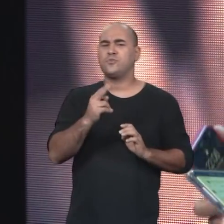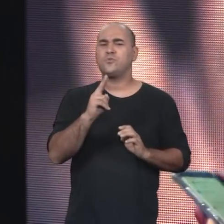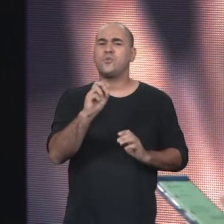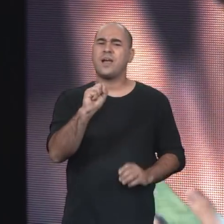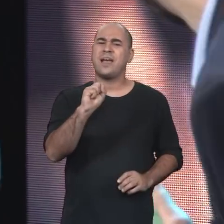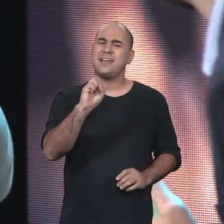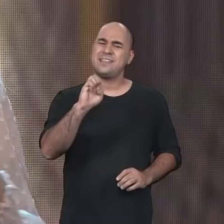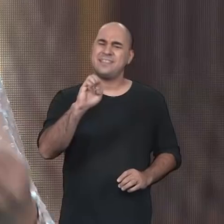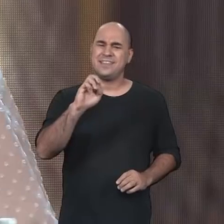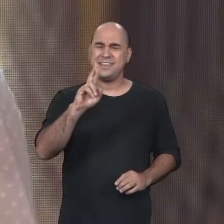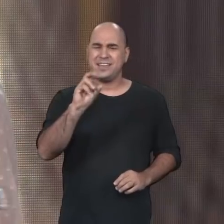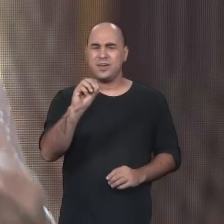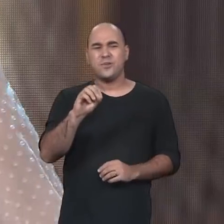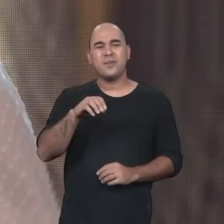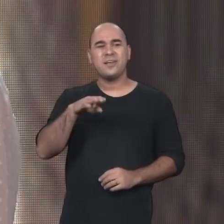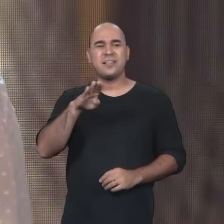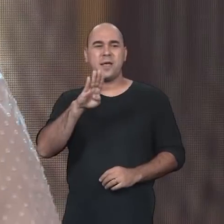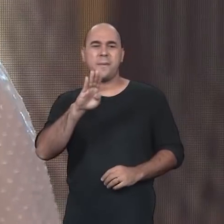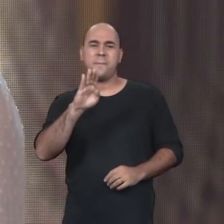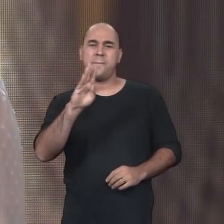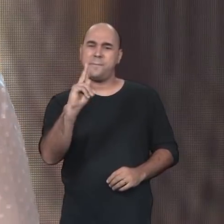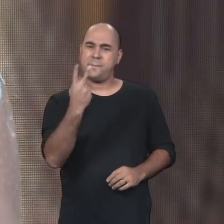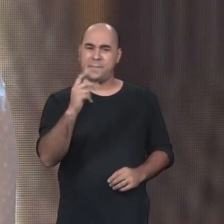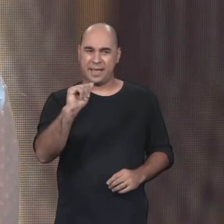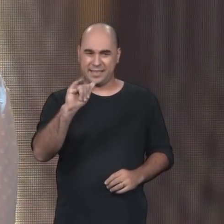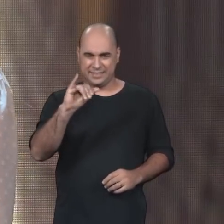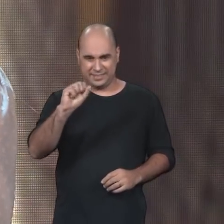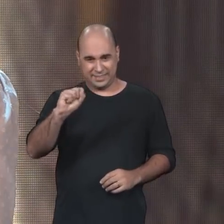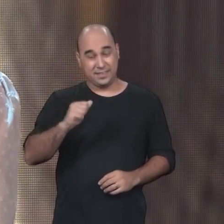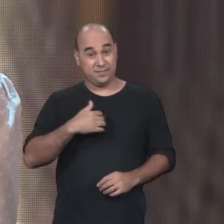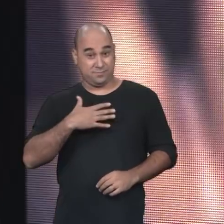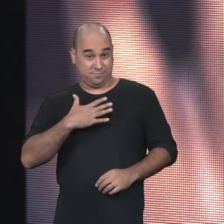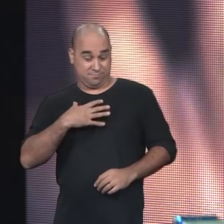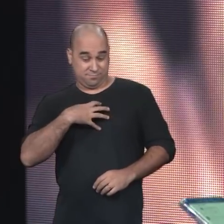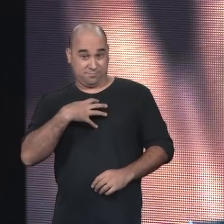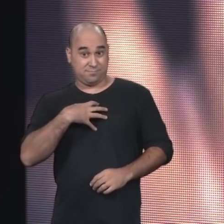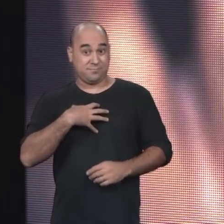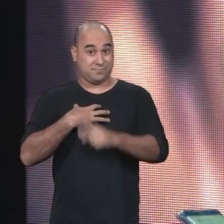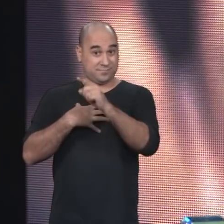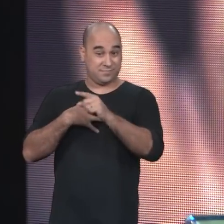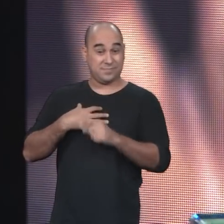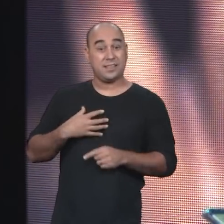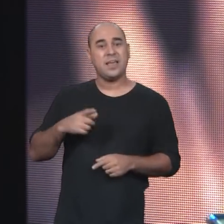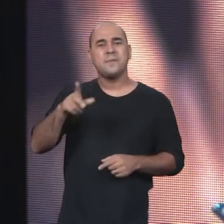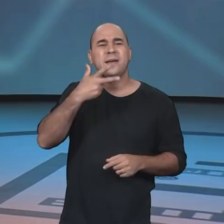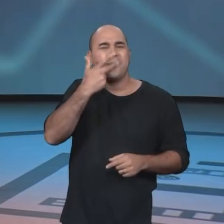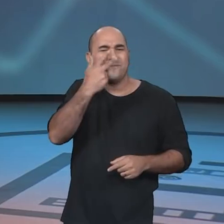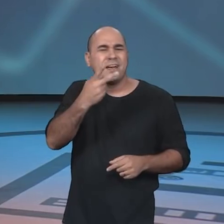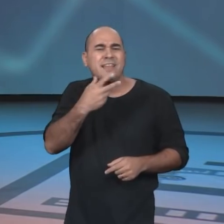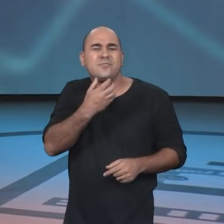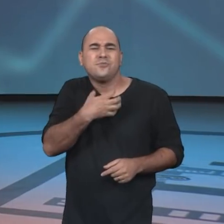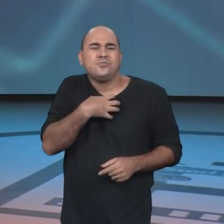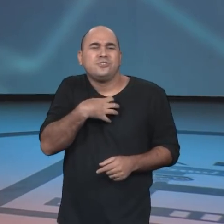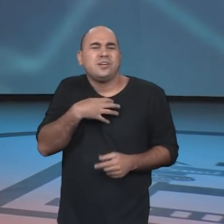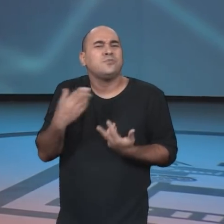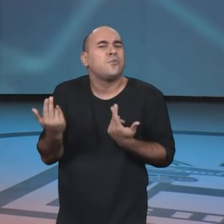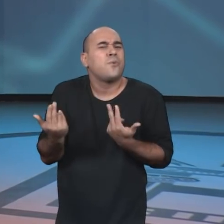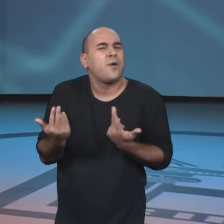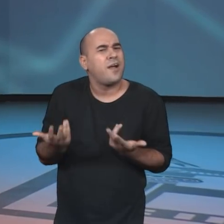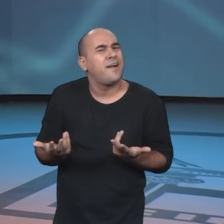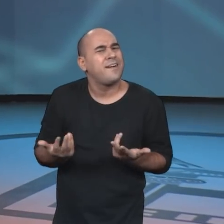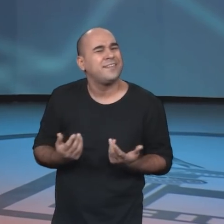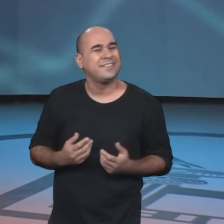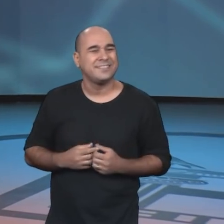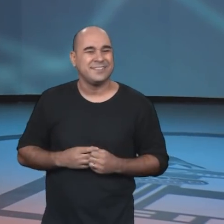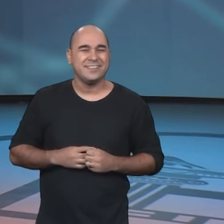Você percebeu que ele incorporou alguma do coisa pessoal aí, de lá, meu rei. Muito bem. Agora, tem gente de tudo quanto